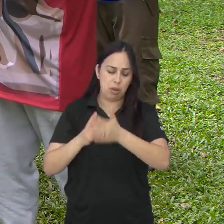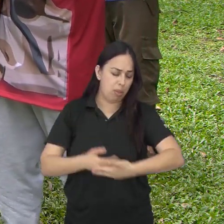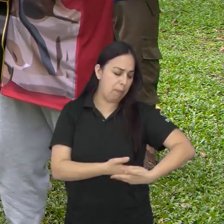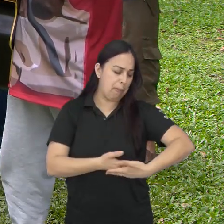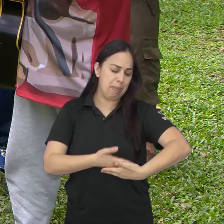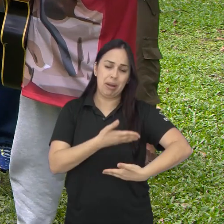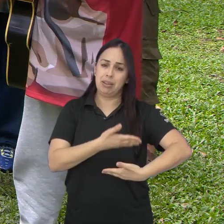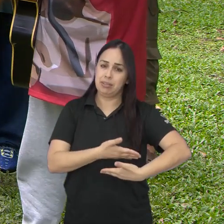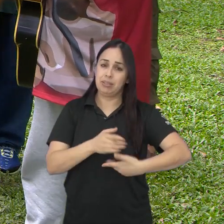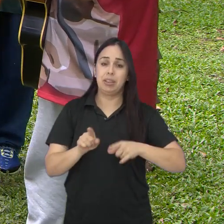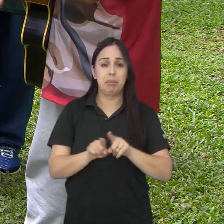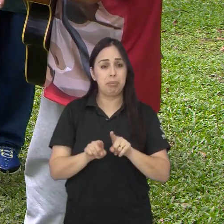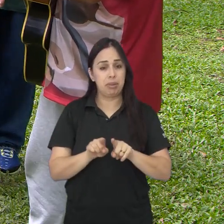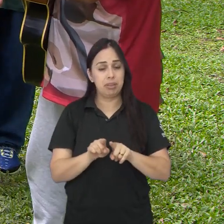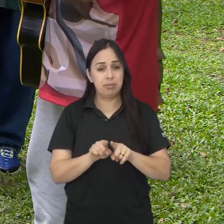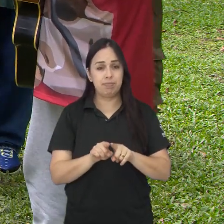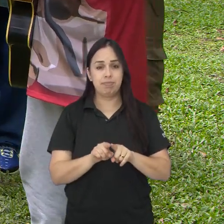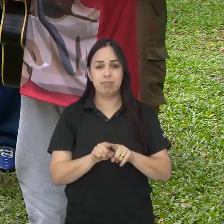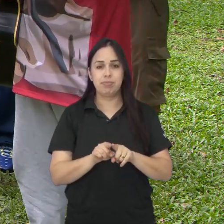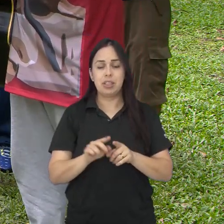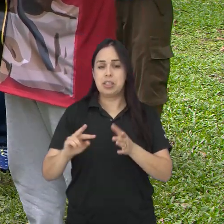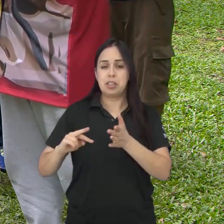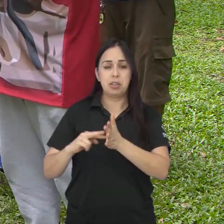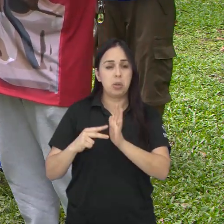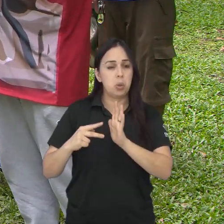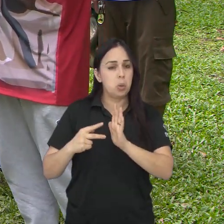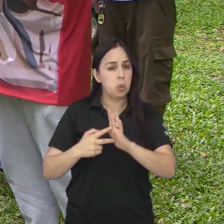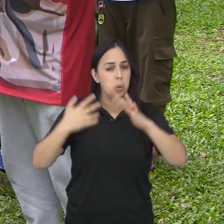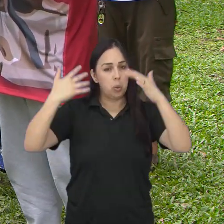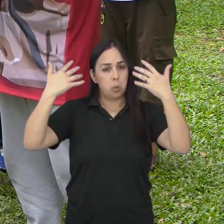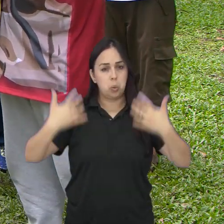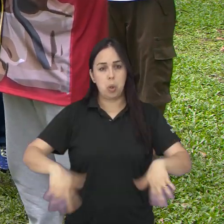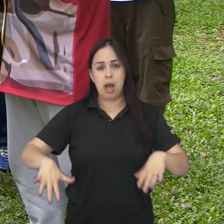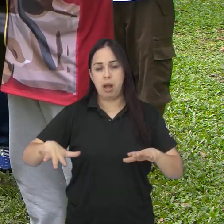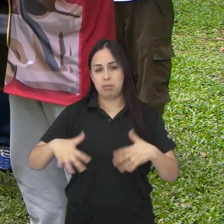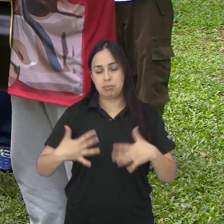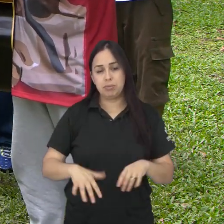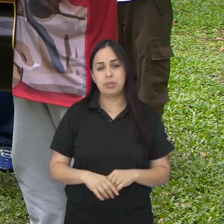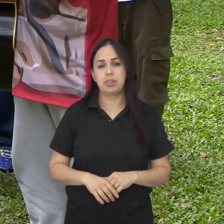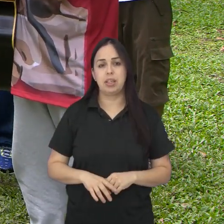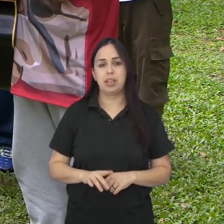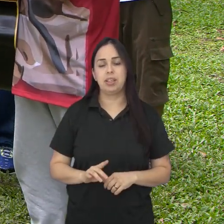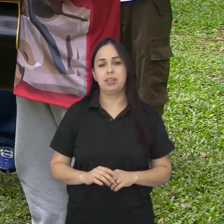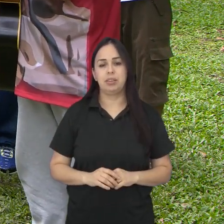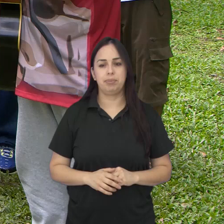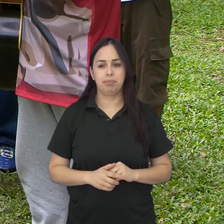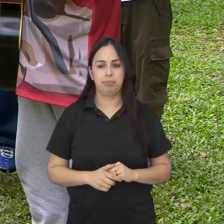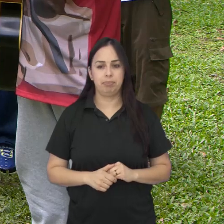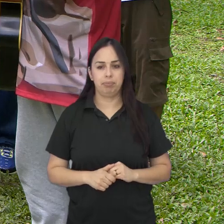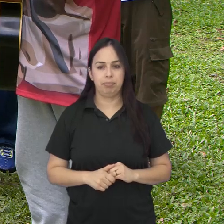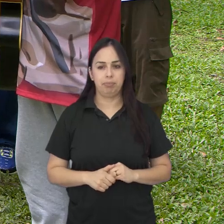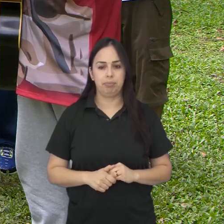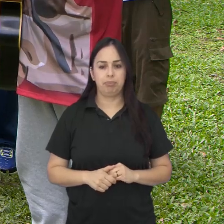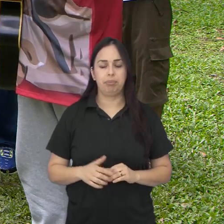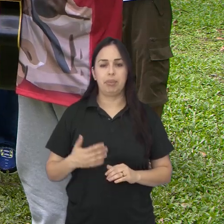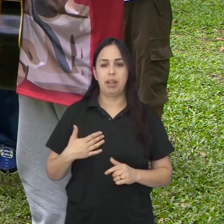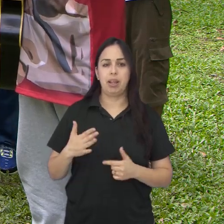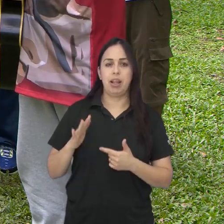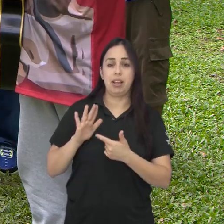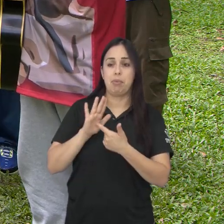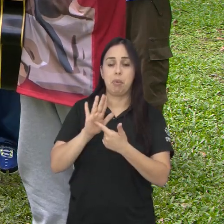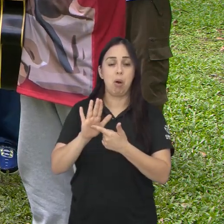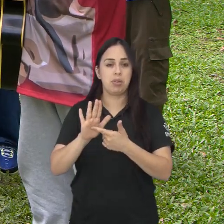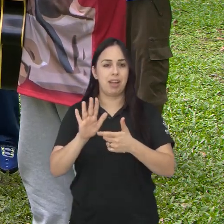maior, né? Que é algo tão significativo para nós, que a gente leva a fé,